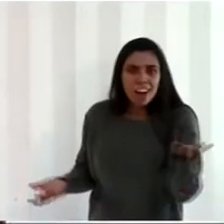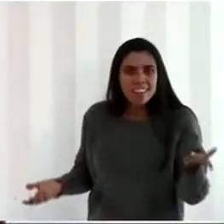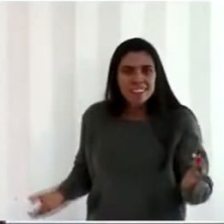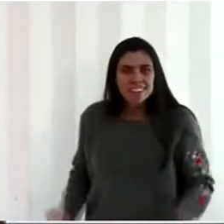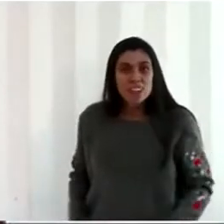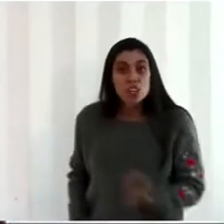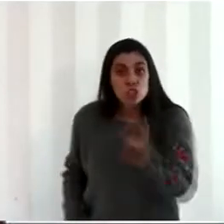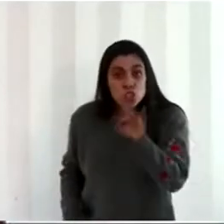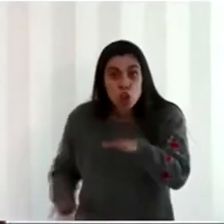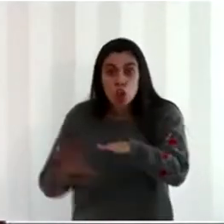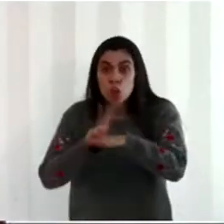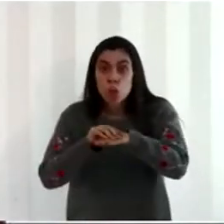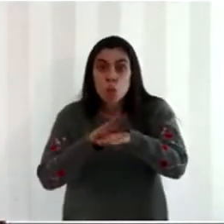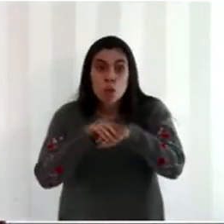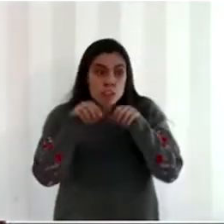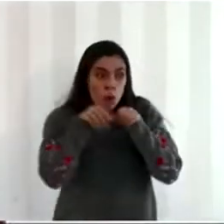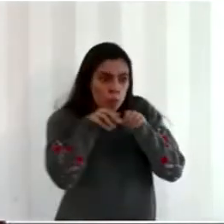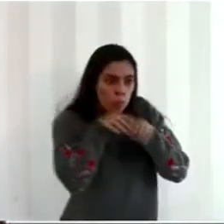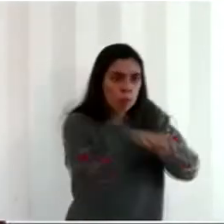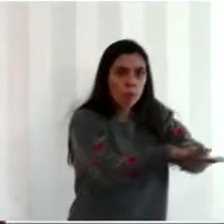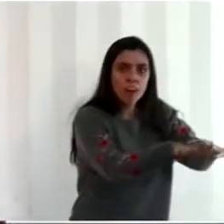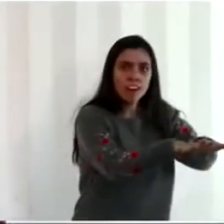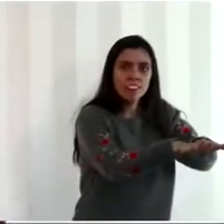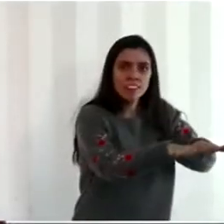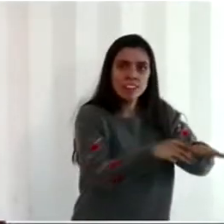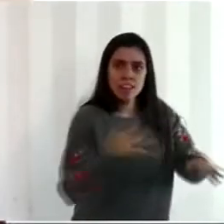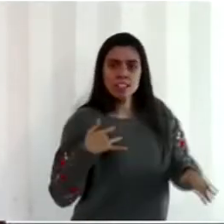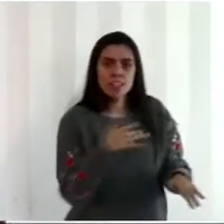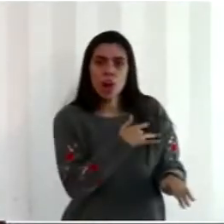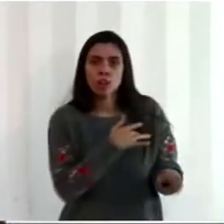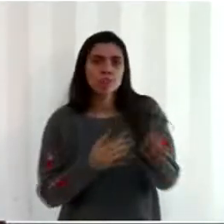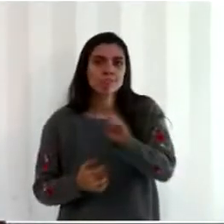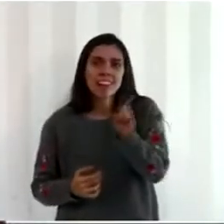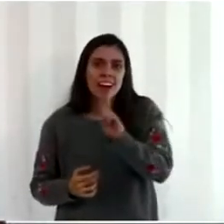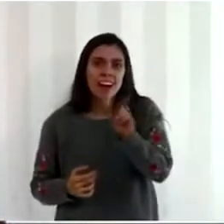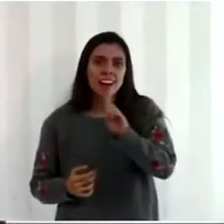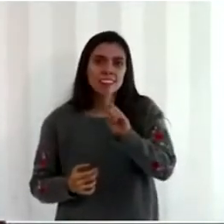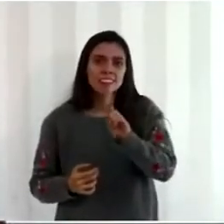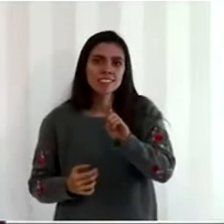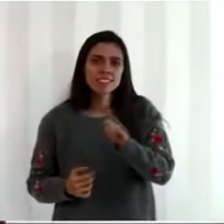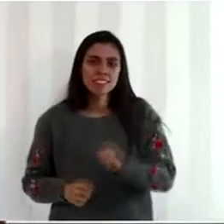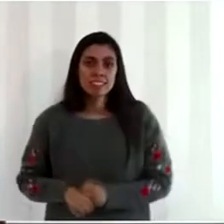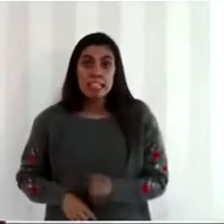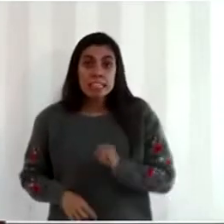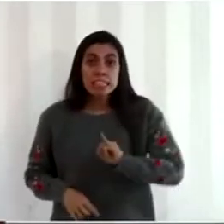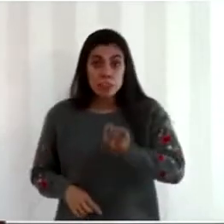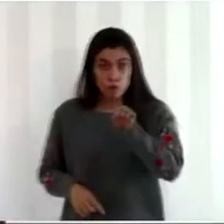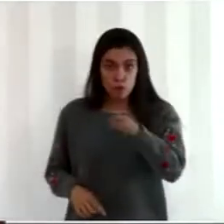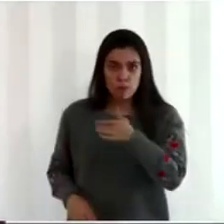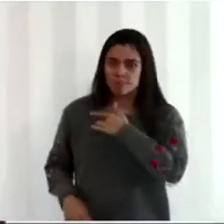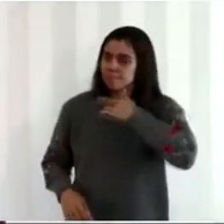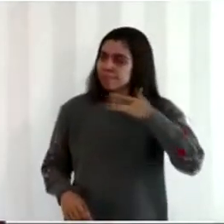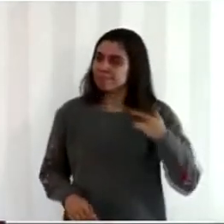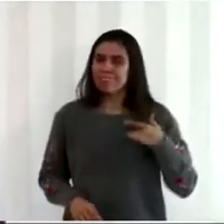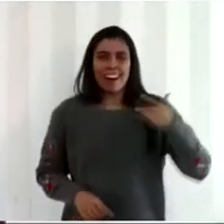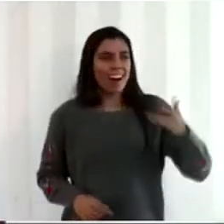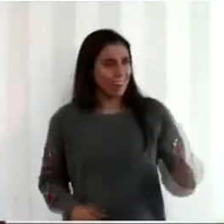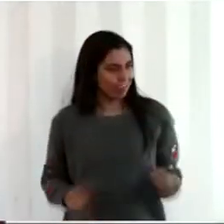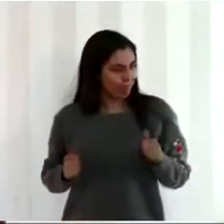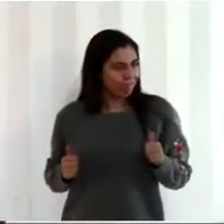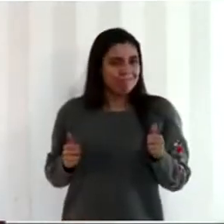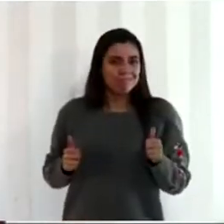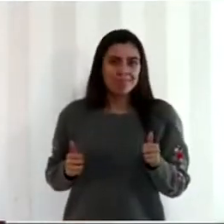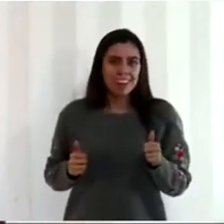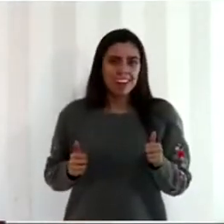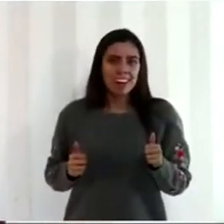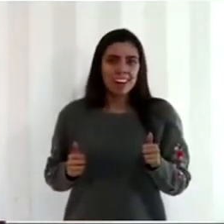Não, você não pode. Você pode estar gozando de plena saúde, e se você estiver ao lado de uma pessoa,